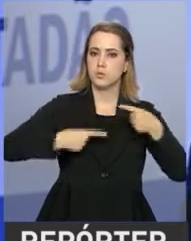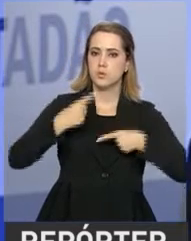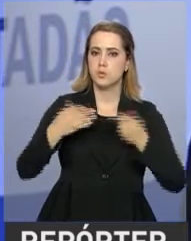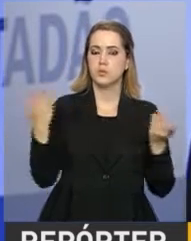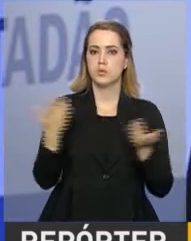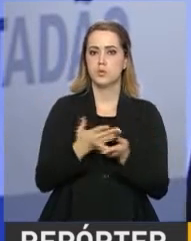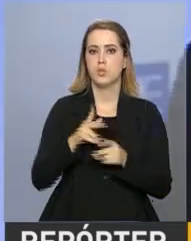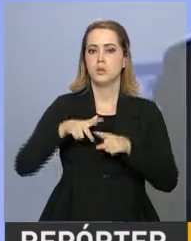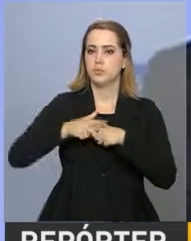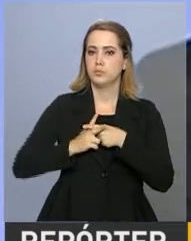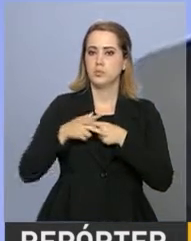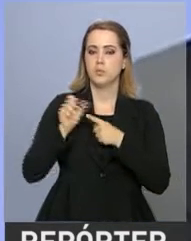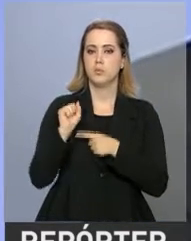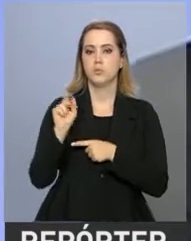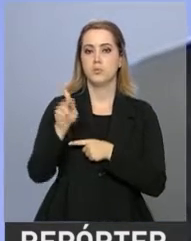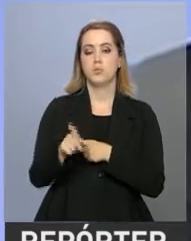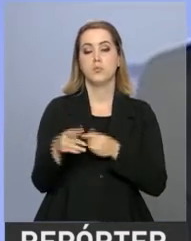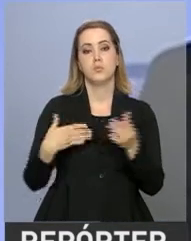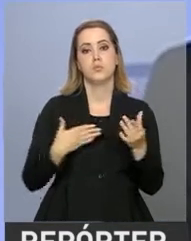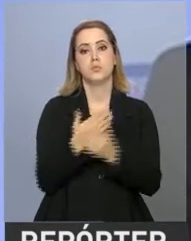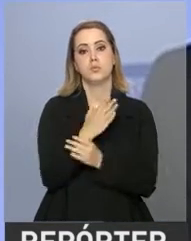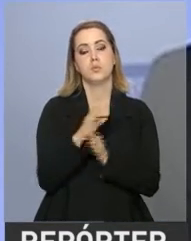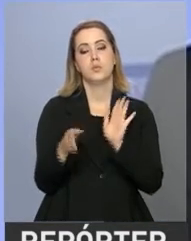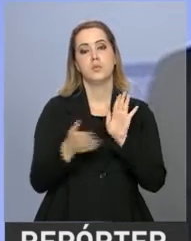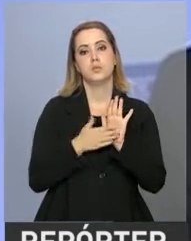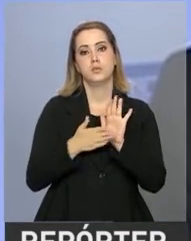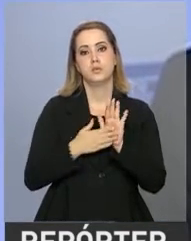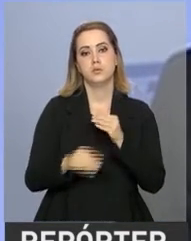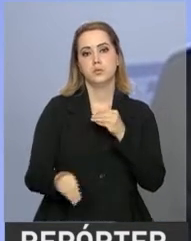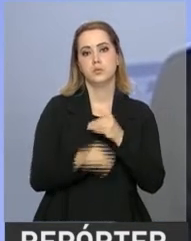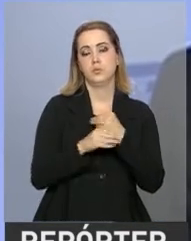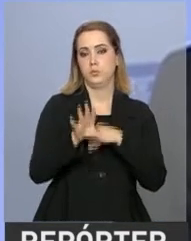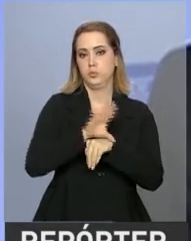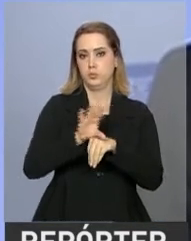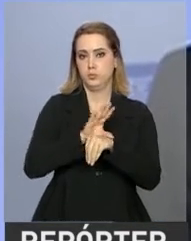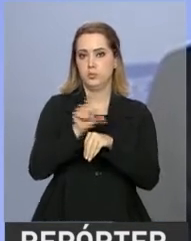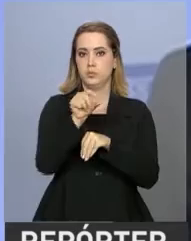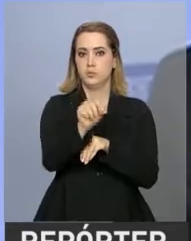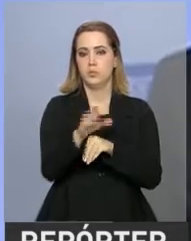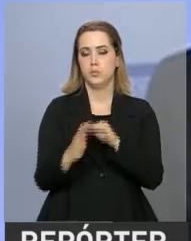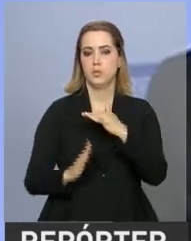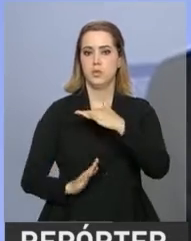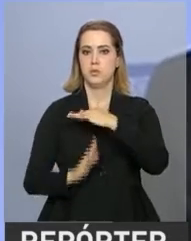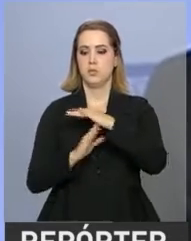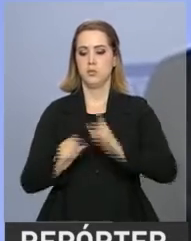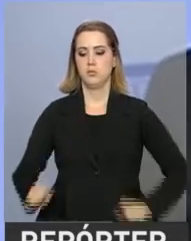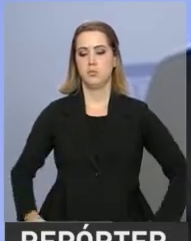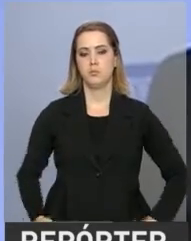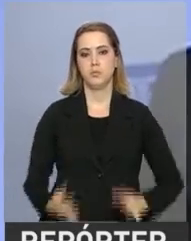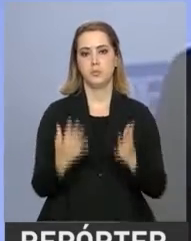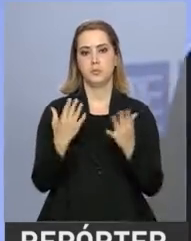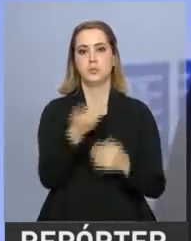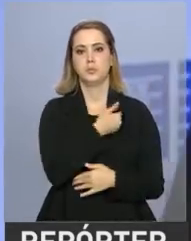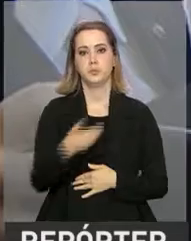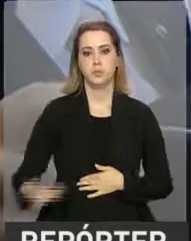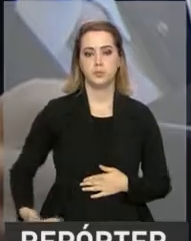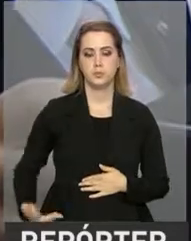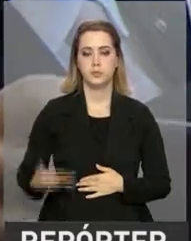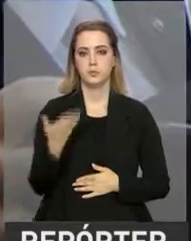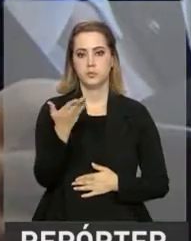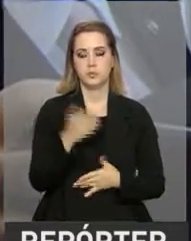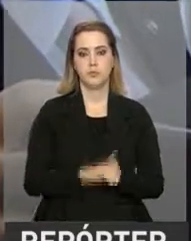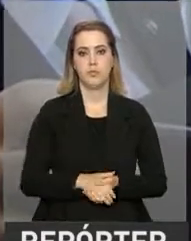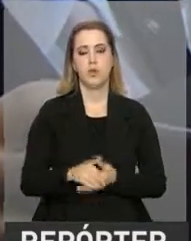reforma da Previdência e da aprovação da proposta de emenda constitucional que limita o crescimento dos gastos públicos.